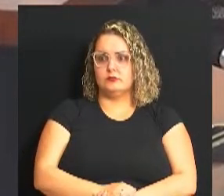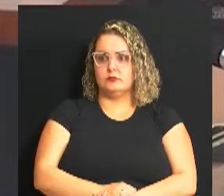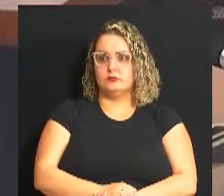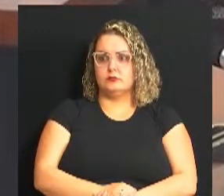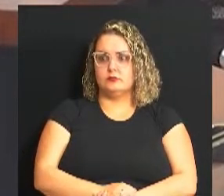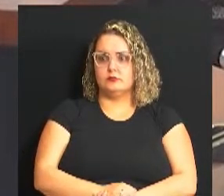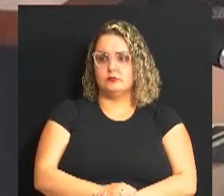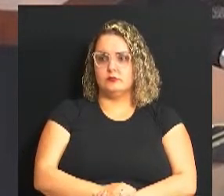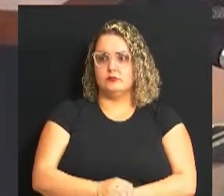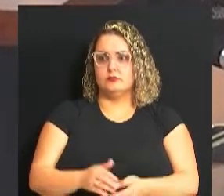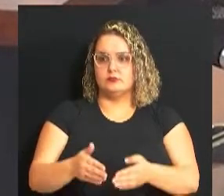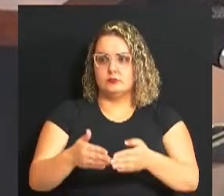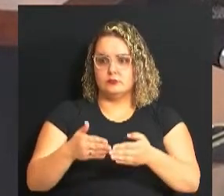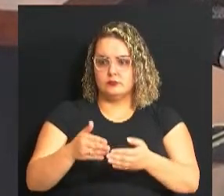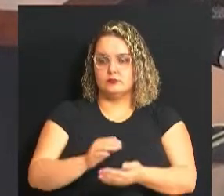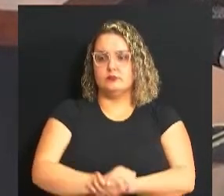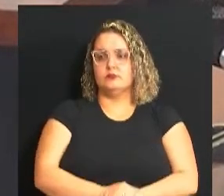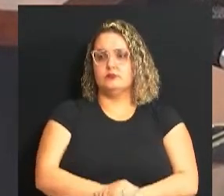Por favor. E